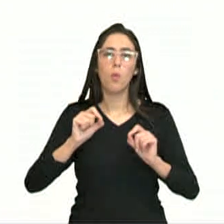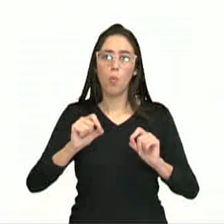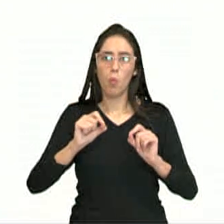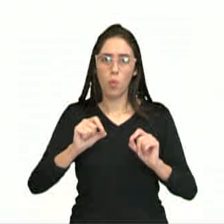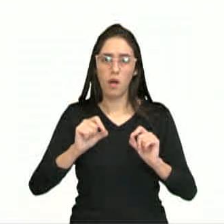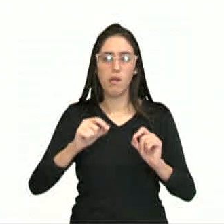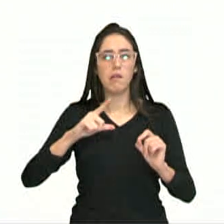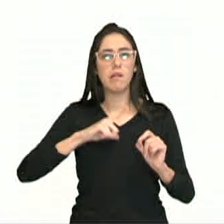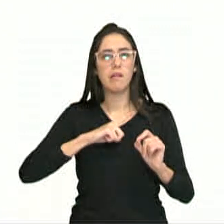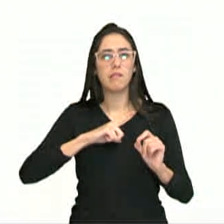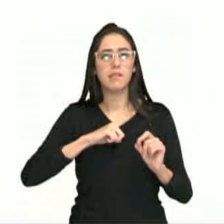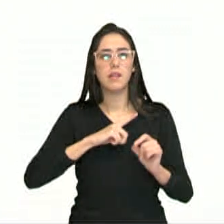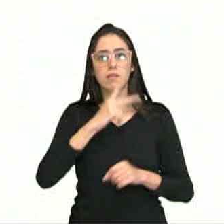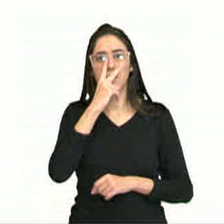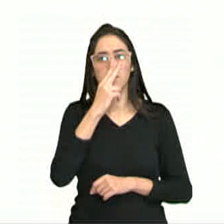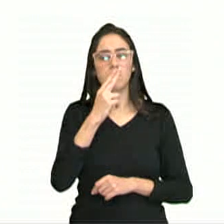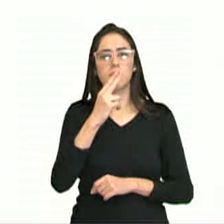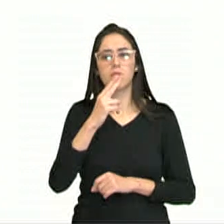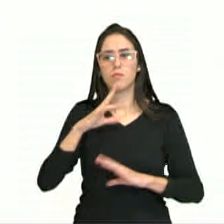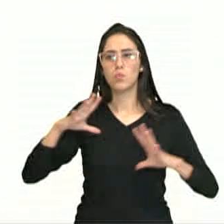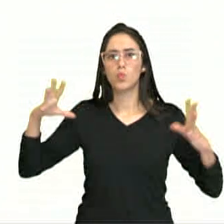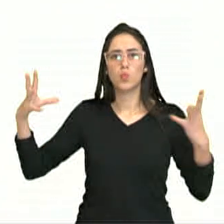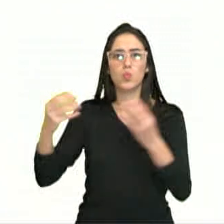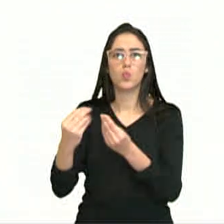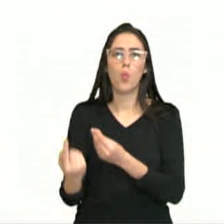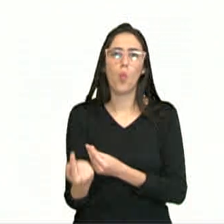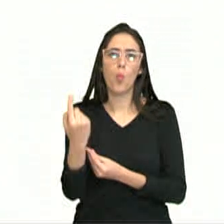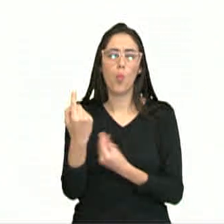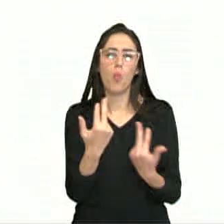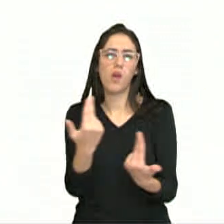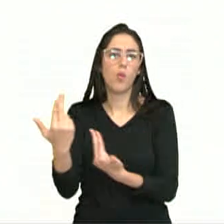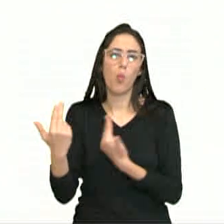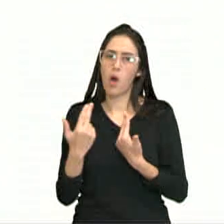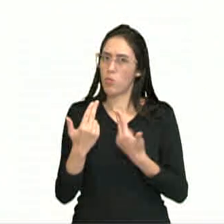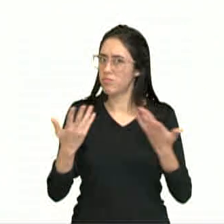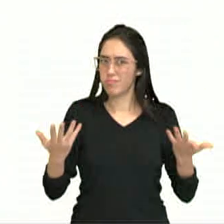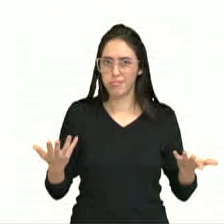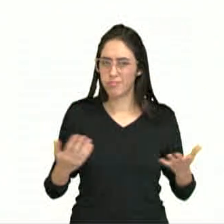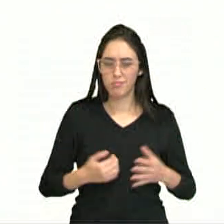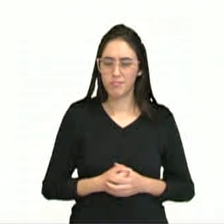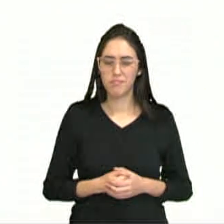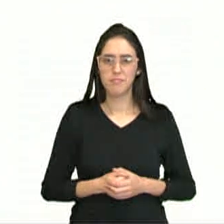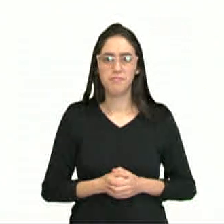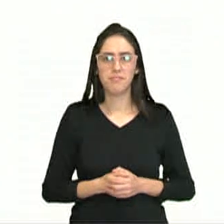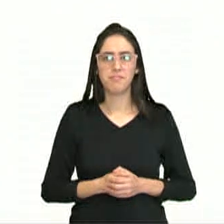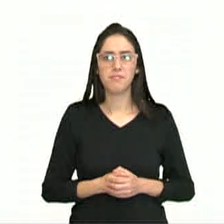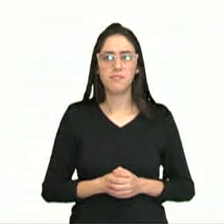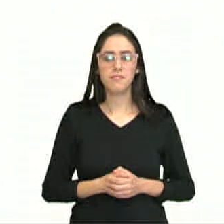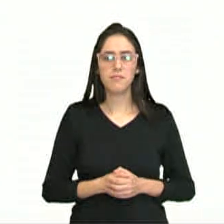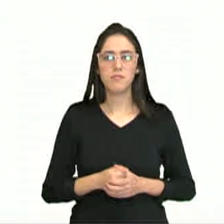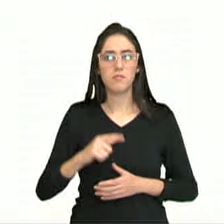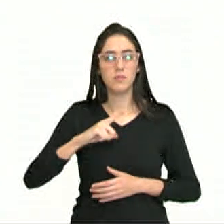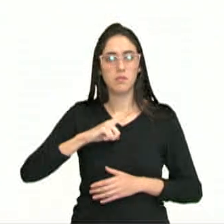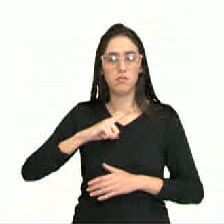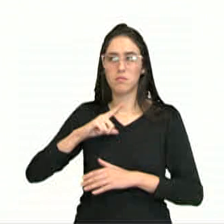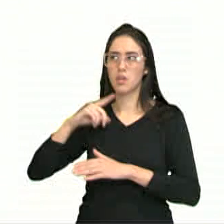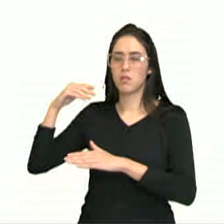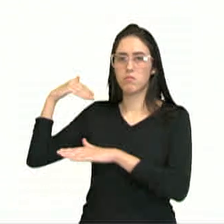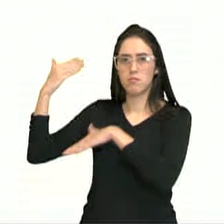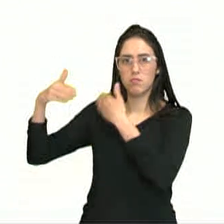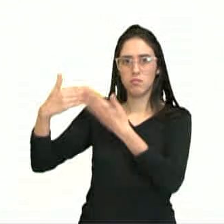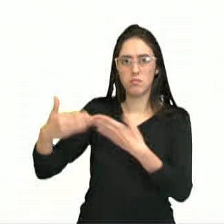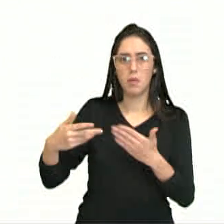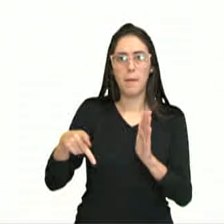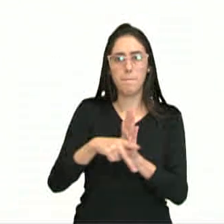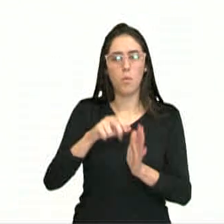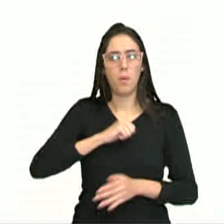tendemos a retratar como homogeneidade, ou seja, como igual, desculpe. A trajetória histórica de Portugal